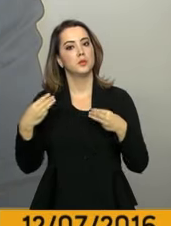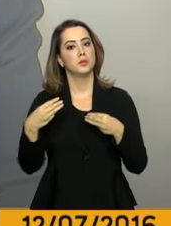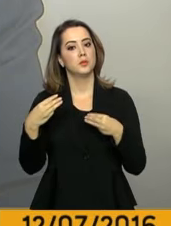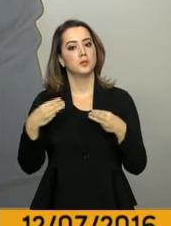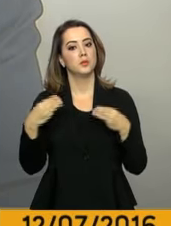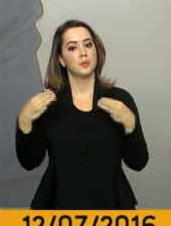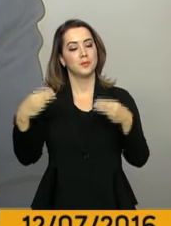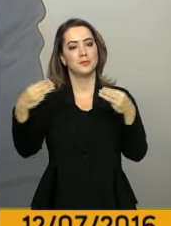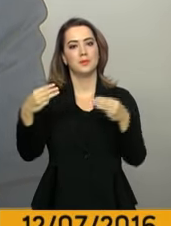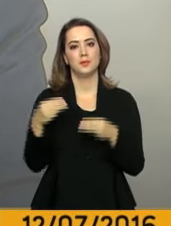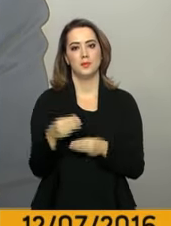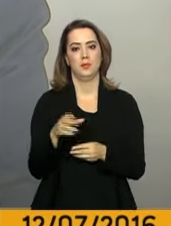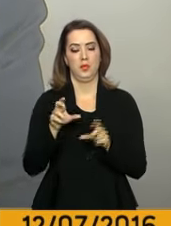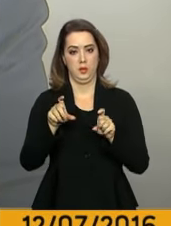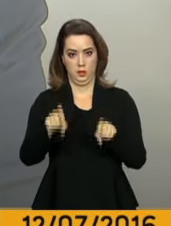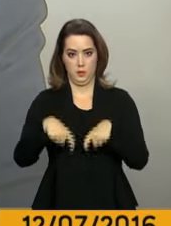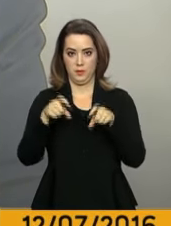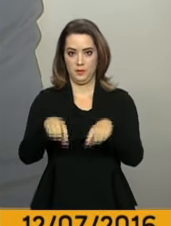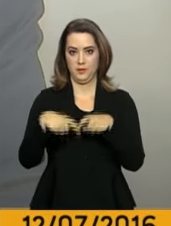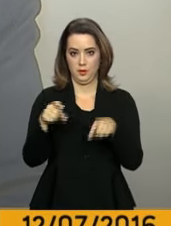is uma coisa